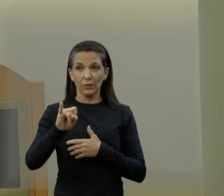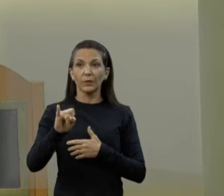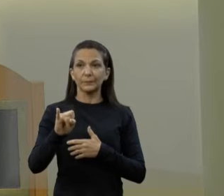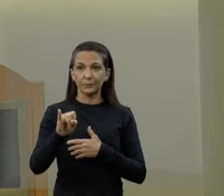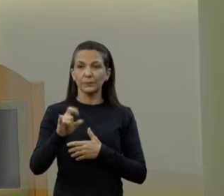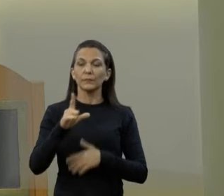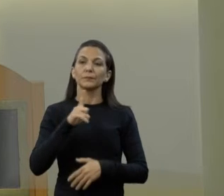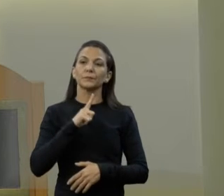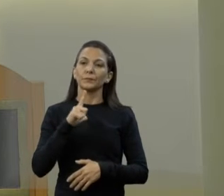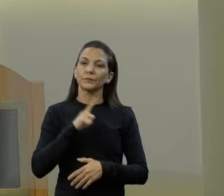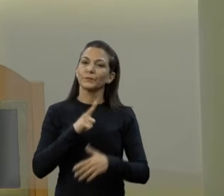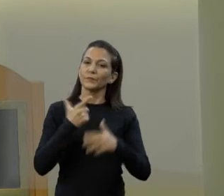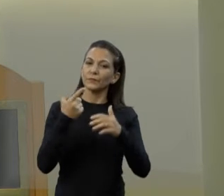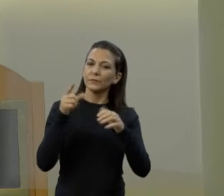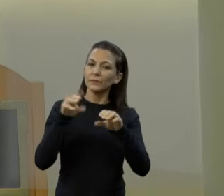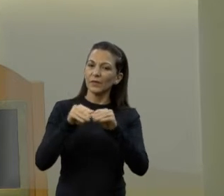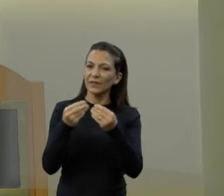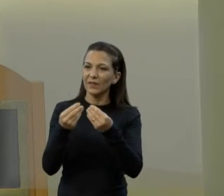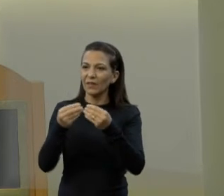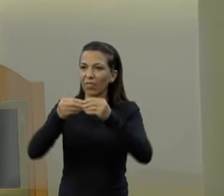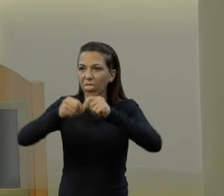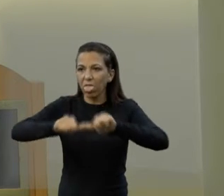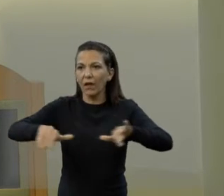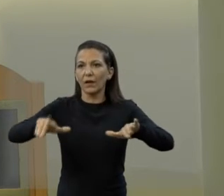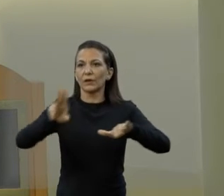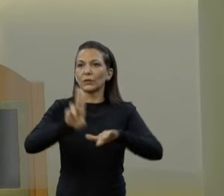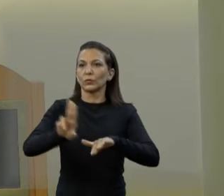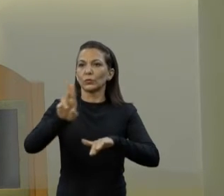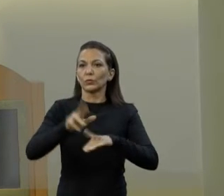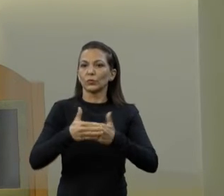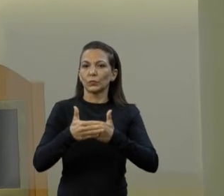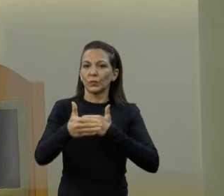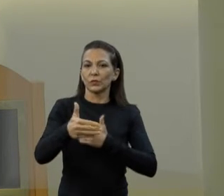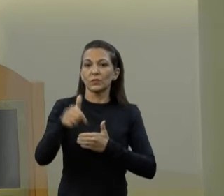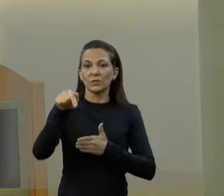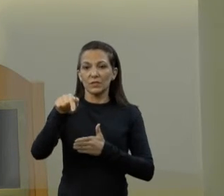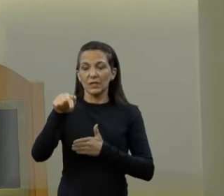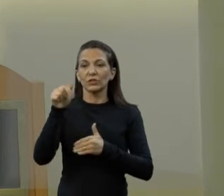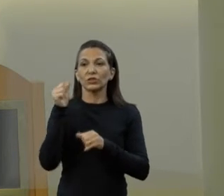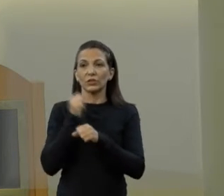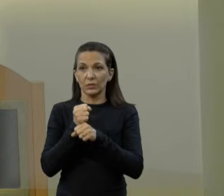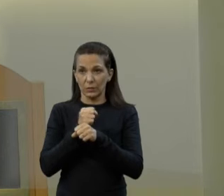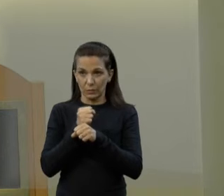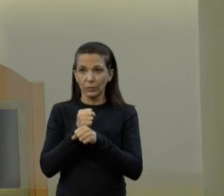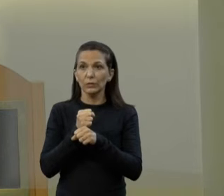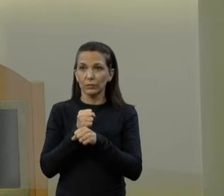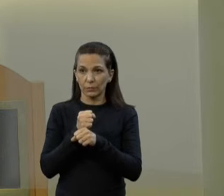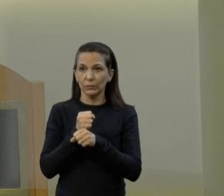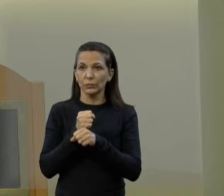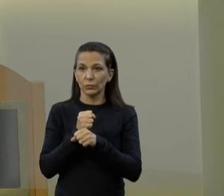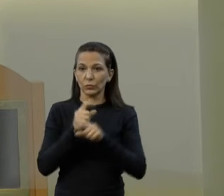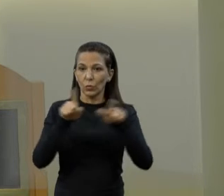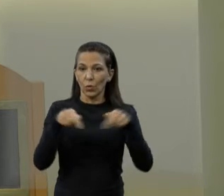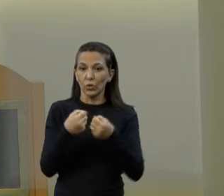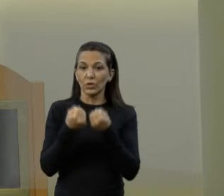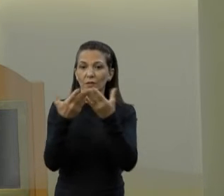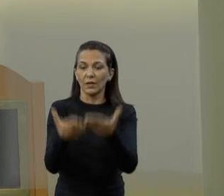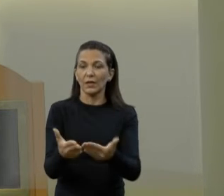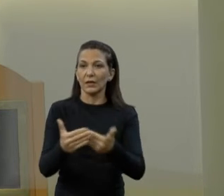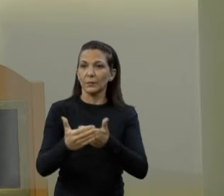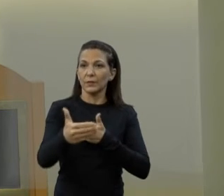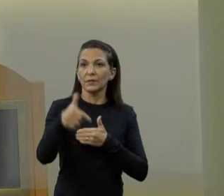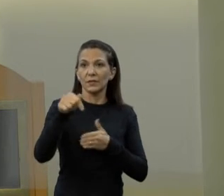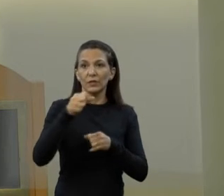Caso haja danos em condições normais e uso pelo prazo de sete anos a contar da data da entrega loteamento